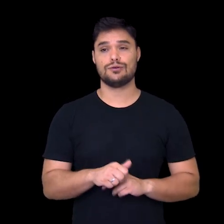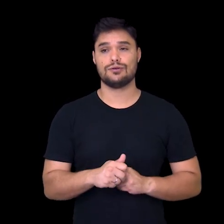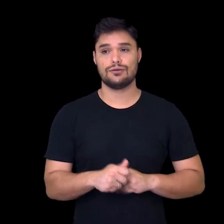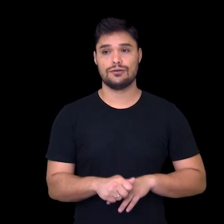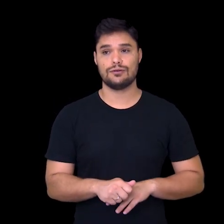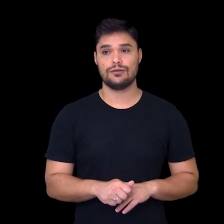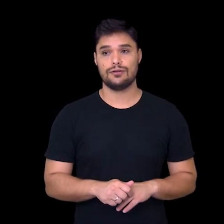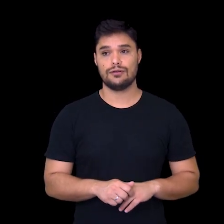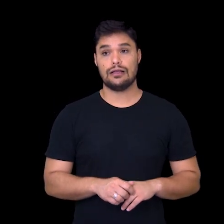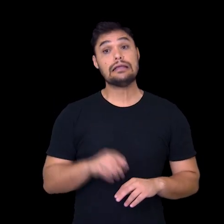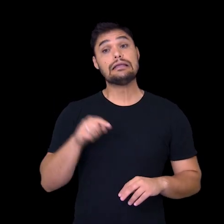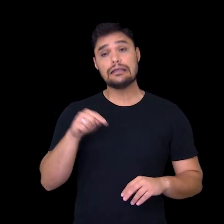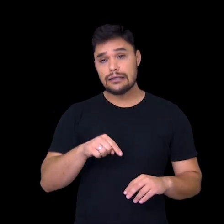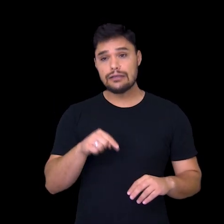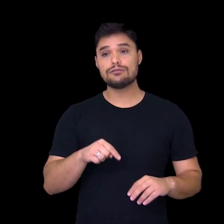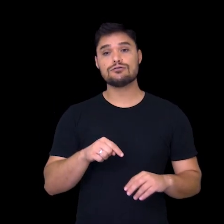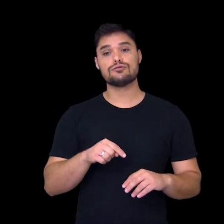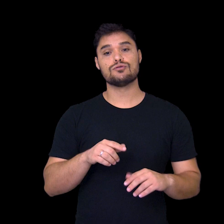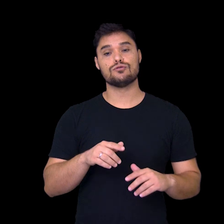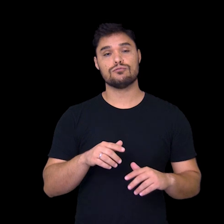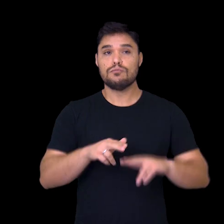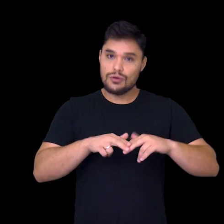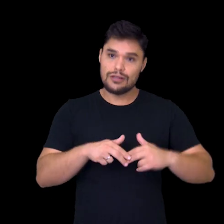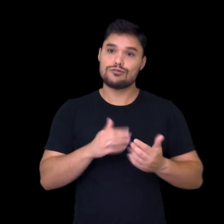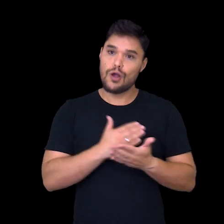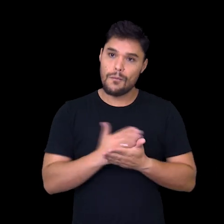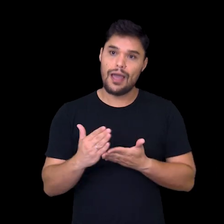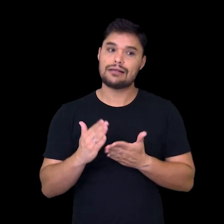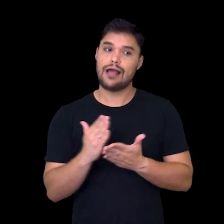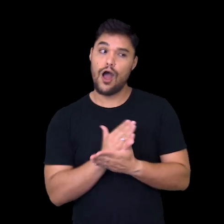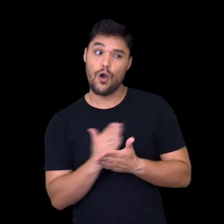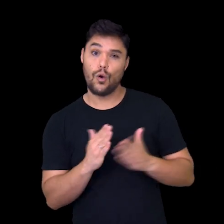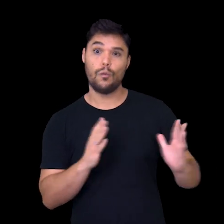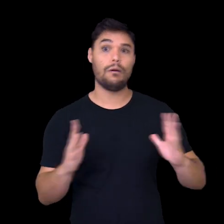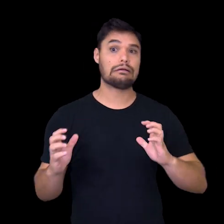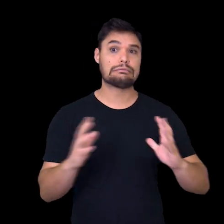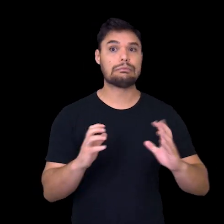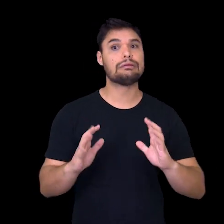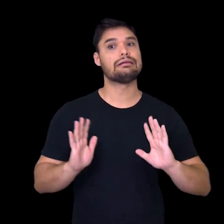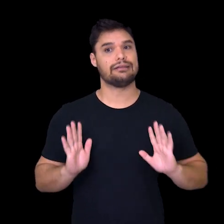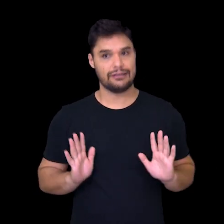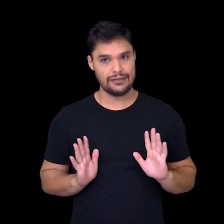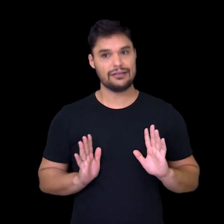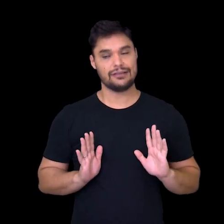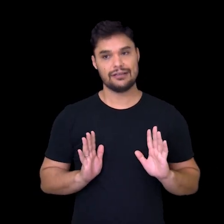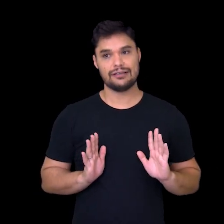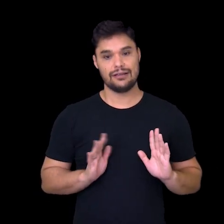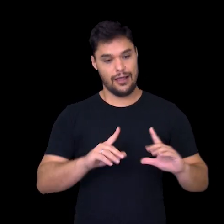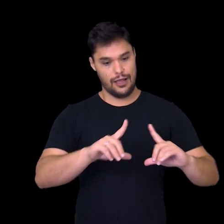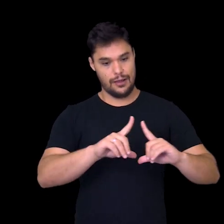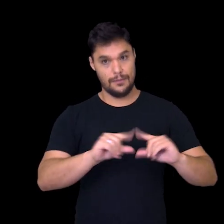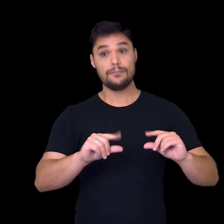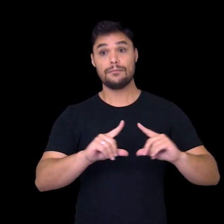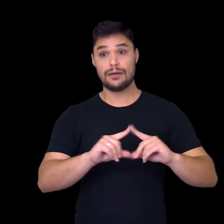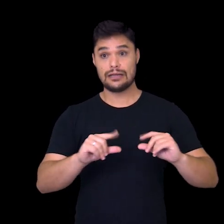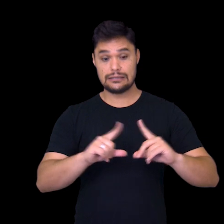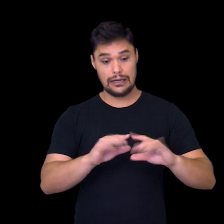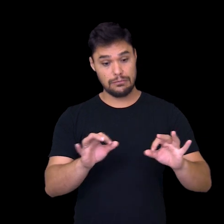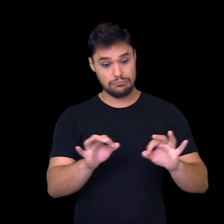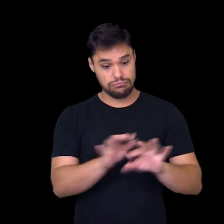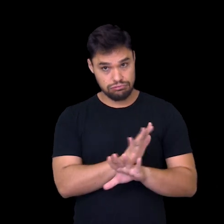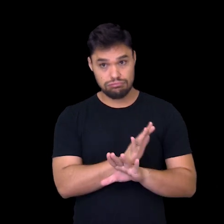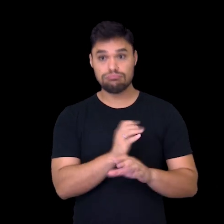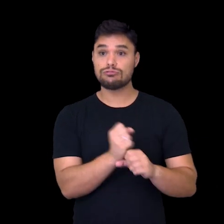cabeça. Isso talvez vai gerar boa parte dos conflitos que nós vamos viver depois da construção. Deusdedit Rocha